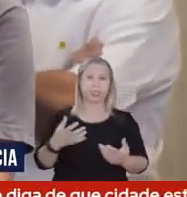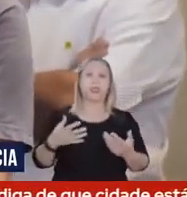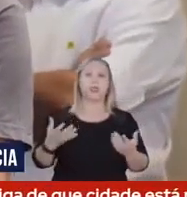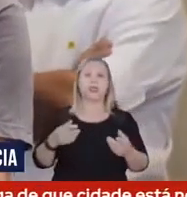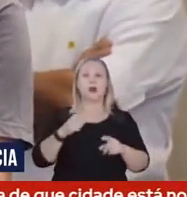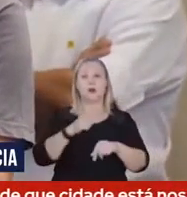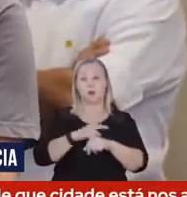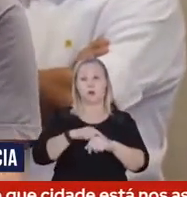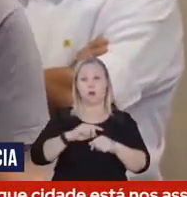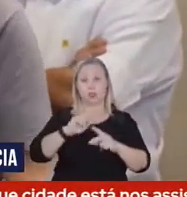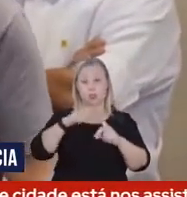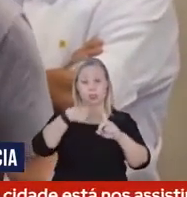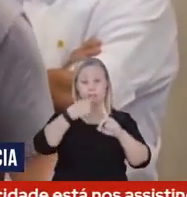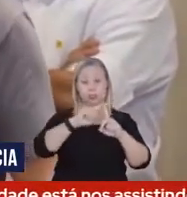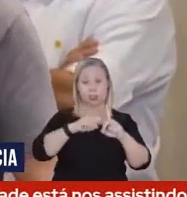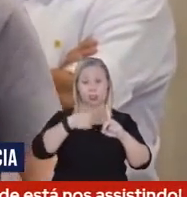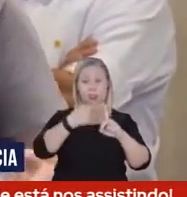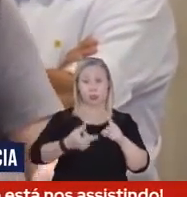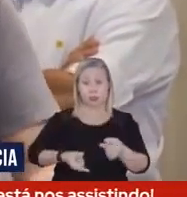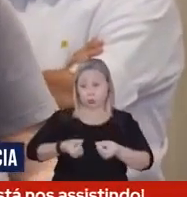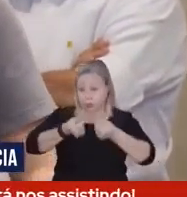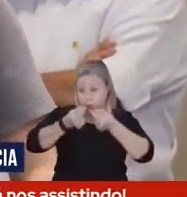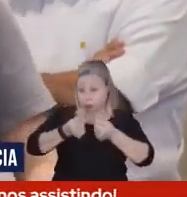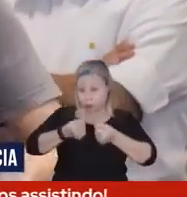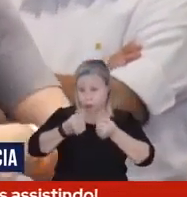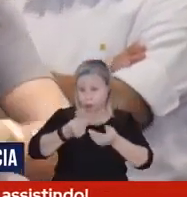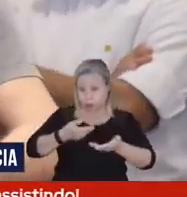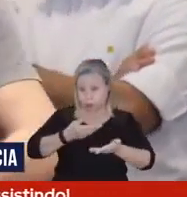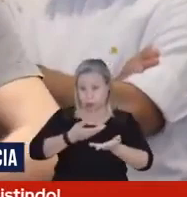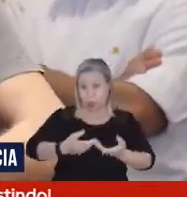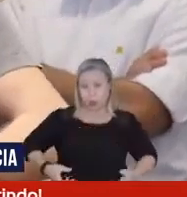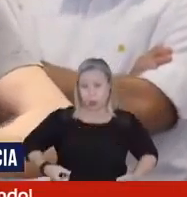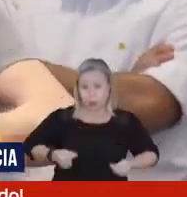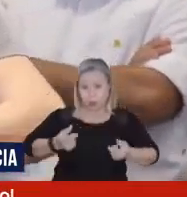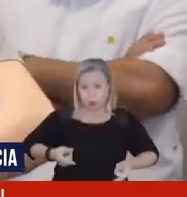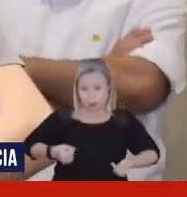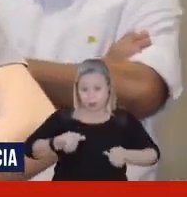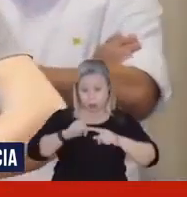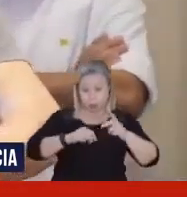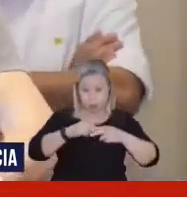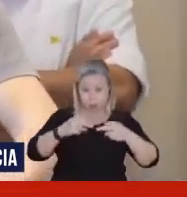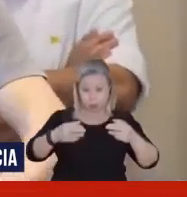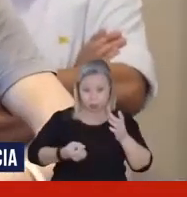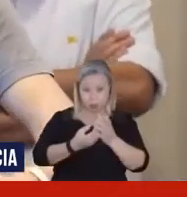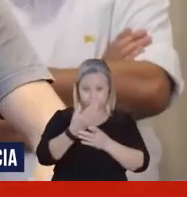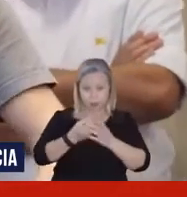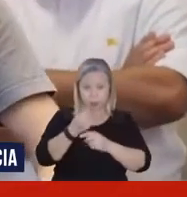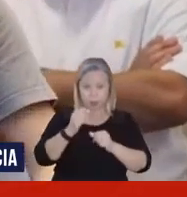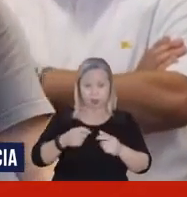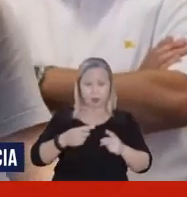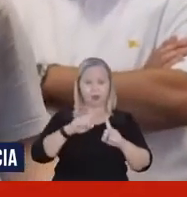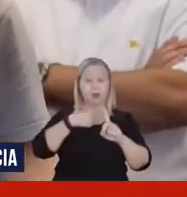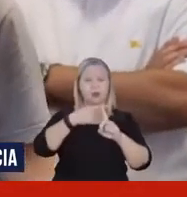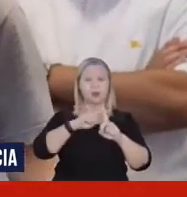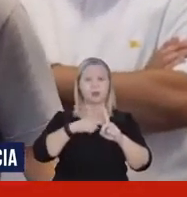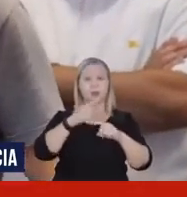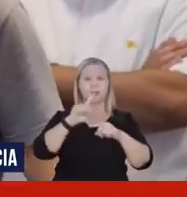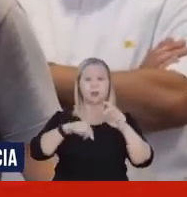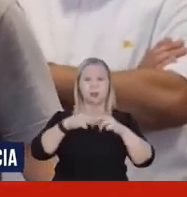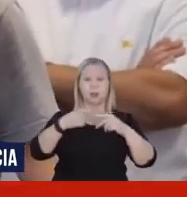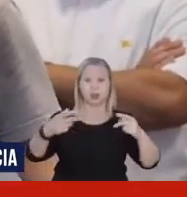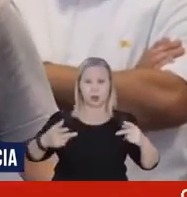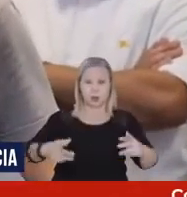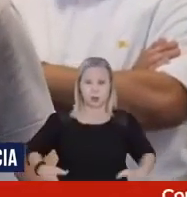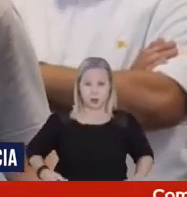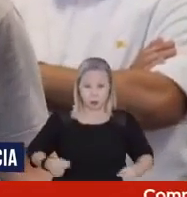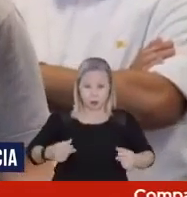custos de produção, a gente aumenta os custos da produção de gasolina, diesel e gás de cozinha,